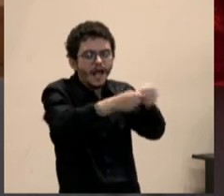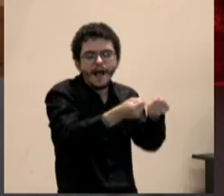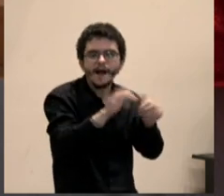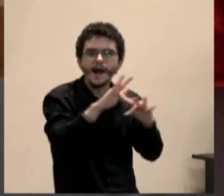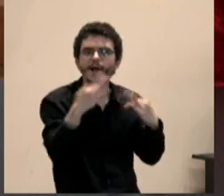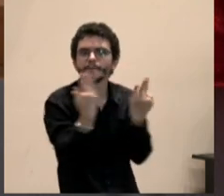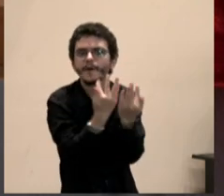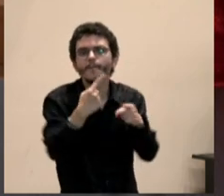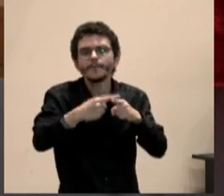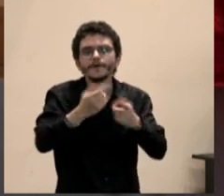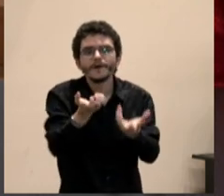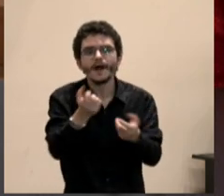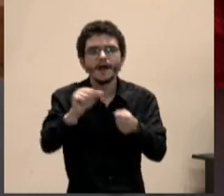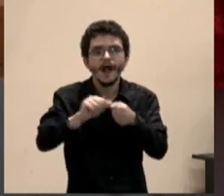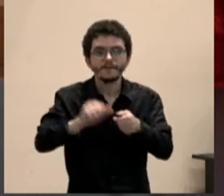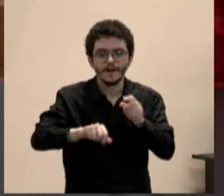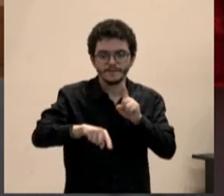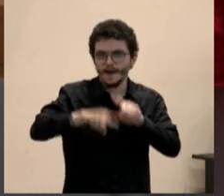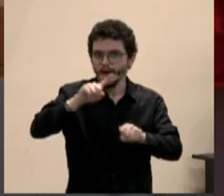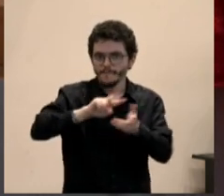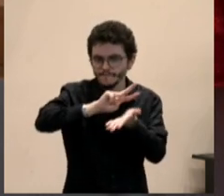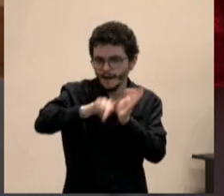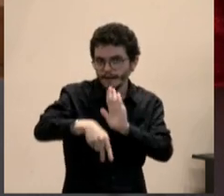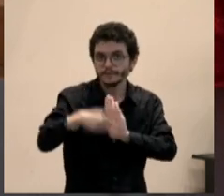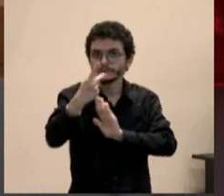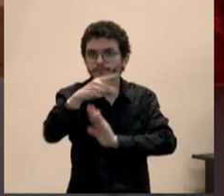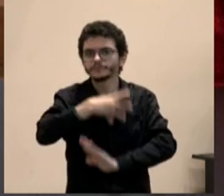quer fazer tantas coisas com o seu filho,